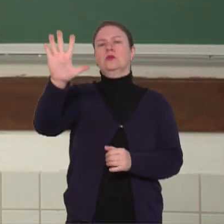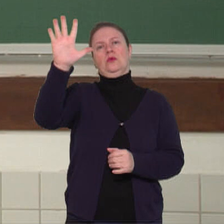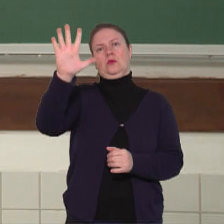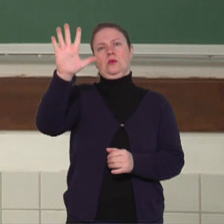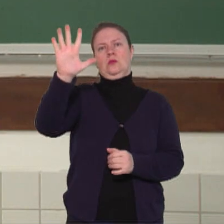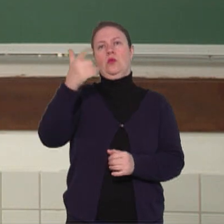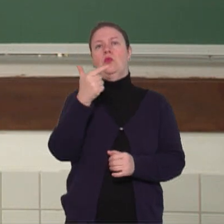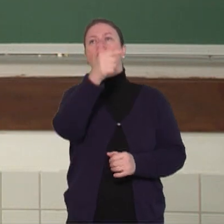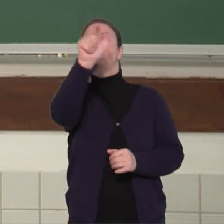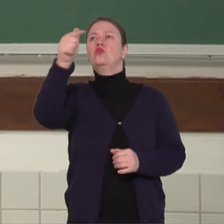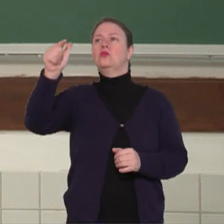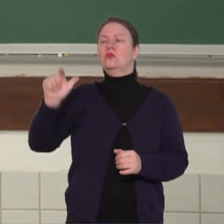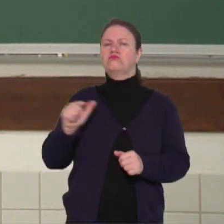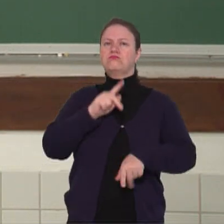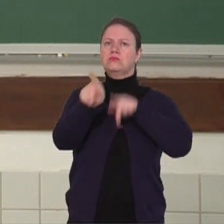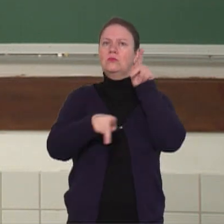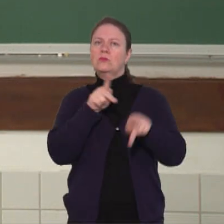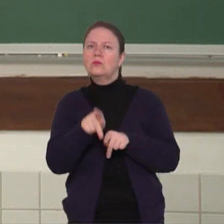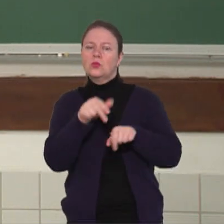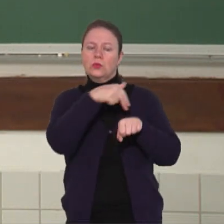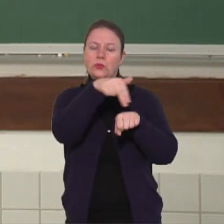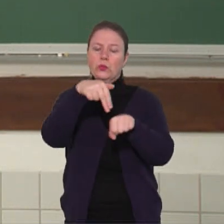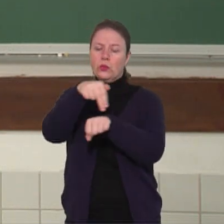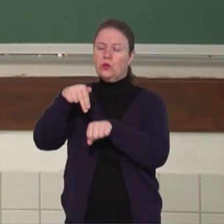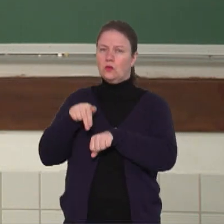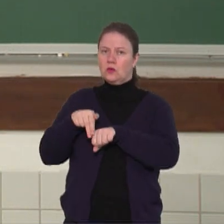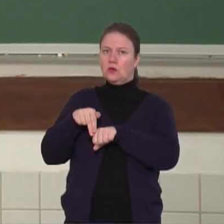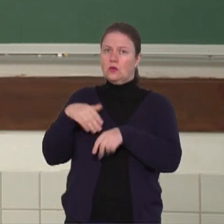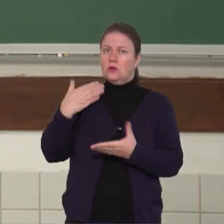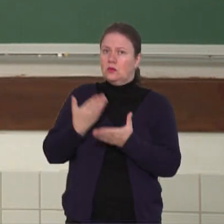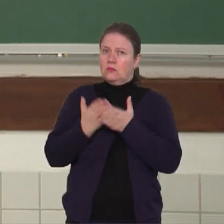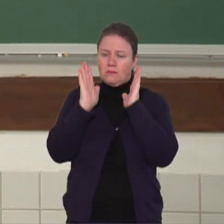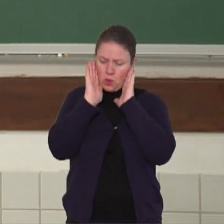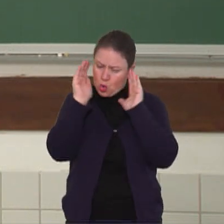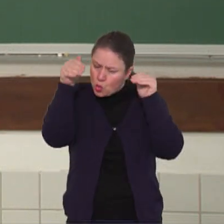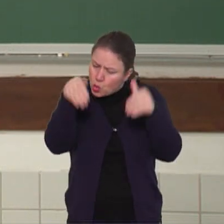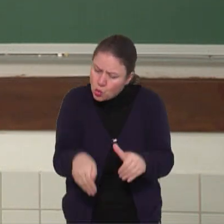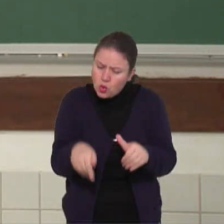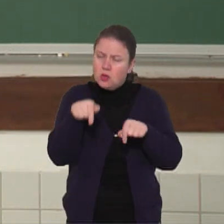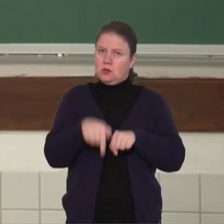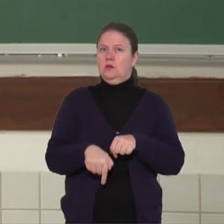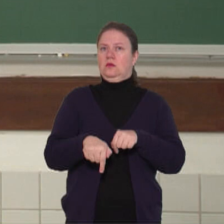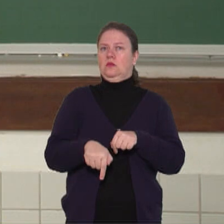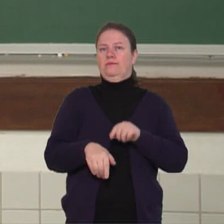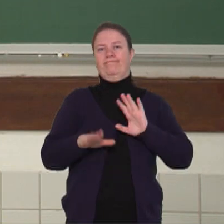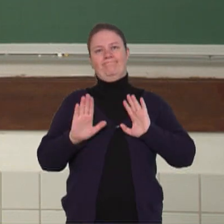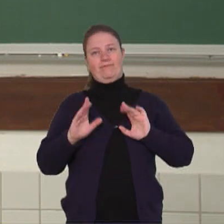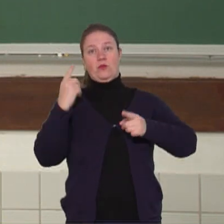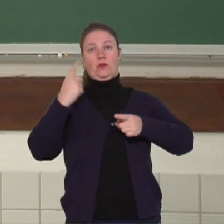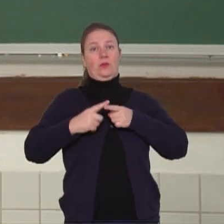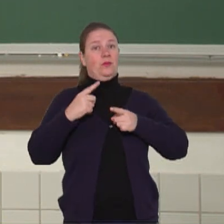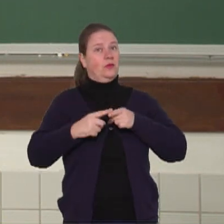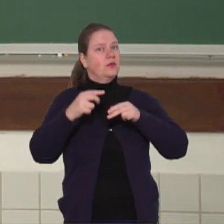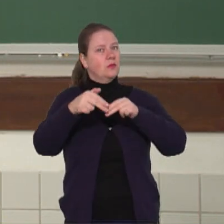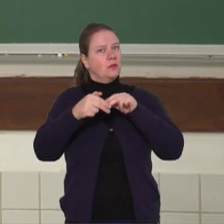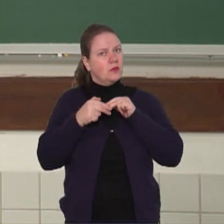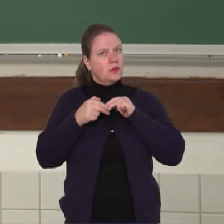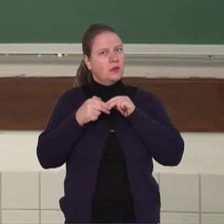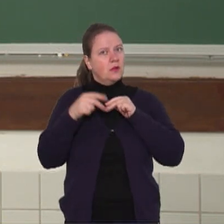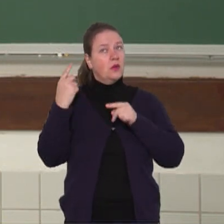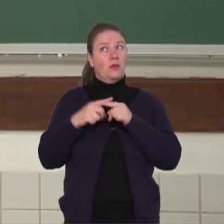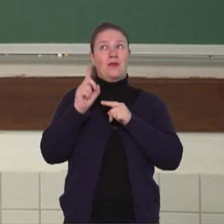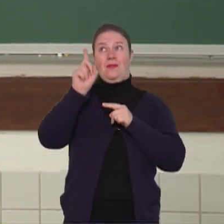de outros povos, de outras nações e não estuda exclusivamente a nossa? É justamente por isso, porque a